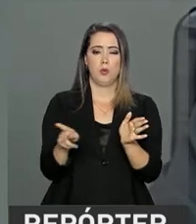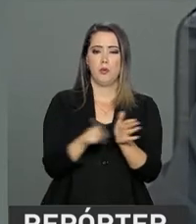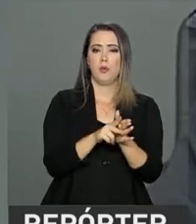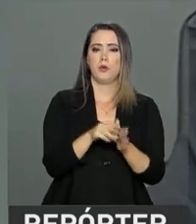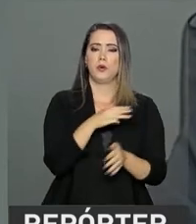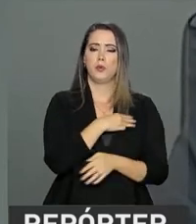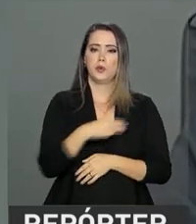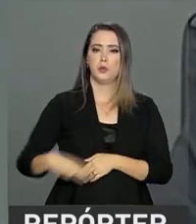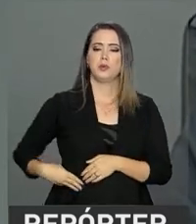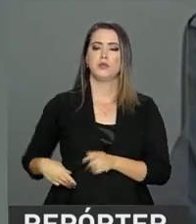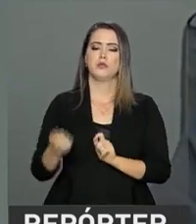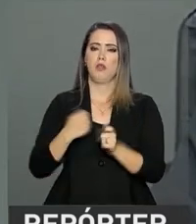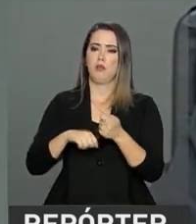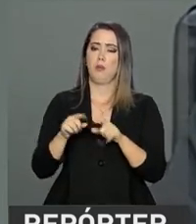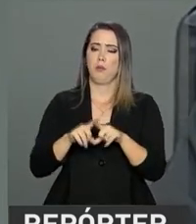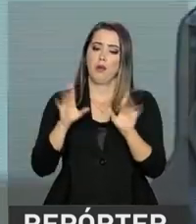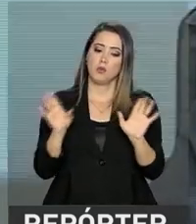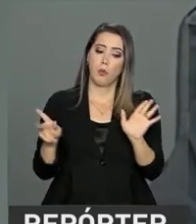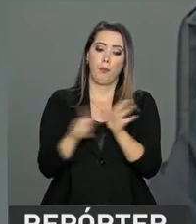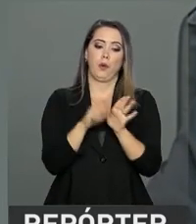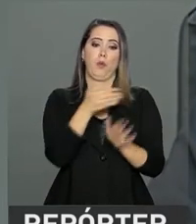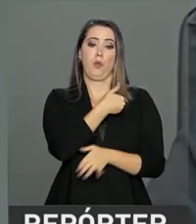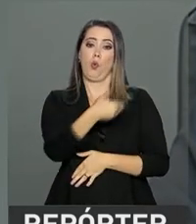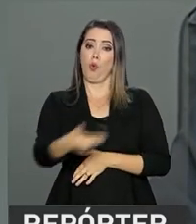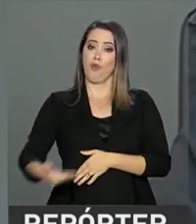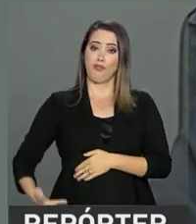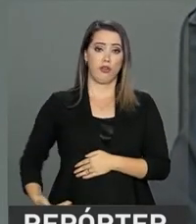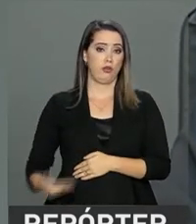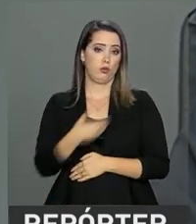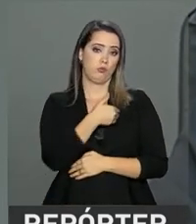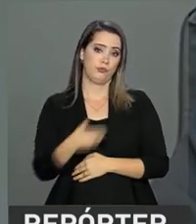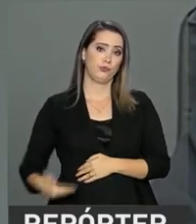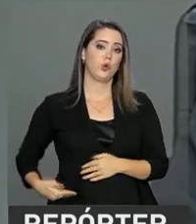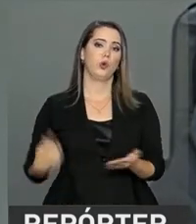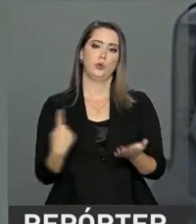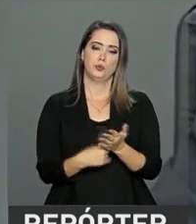governo de assegurar completo compromisso com a disciplina fiscal.